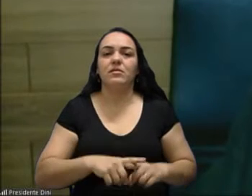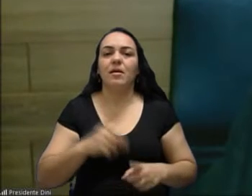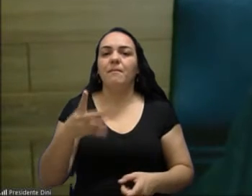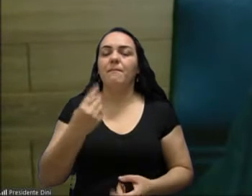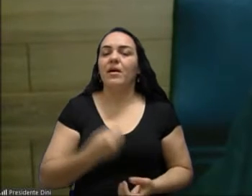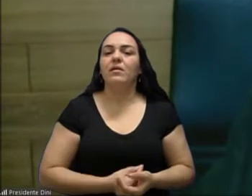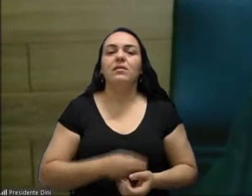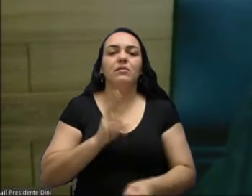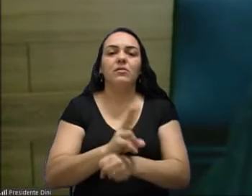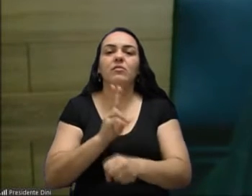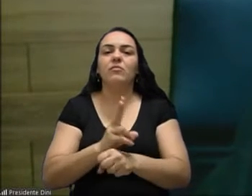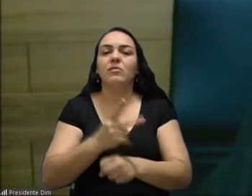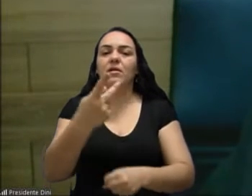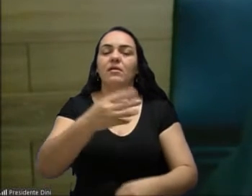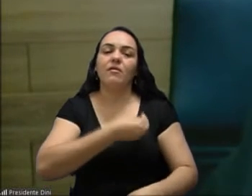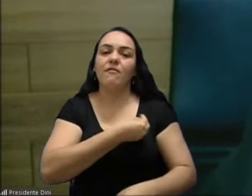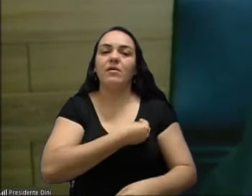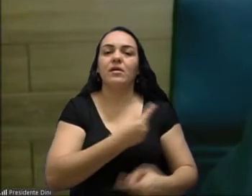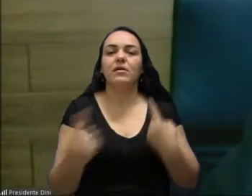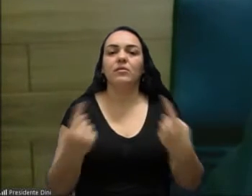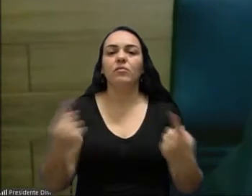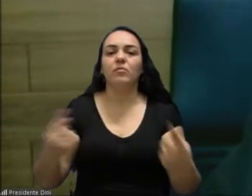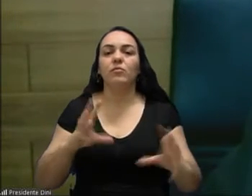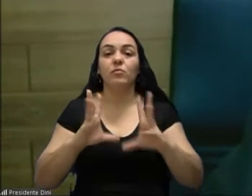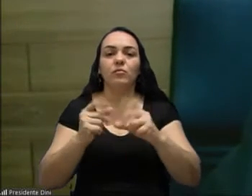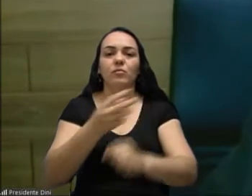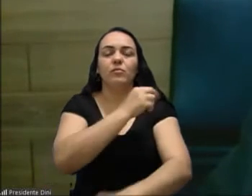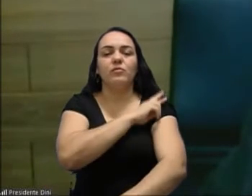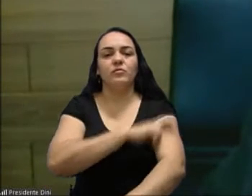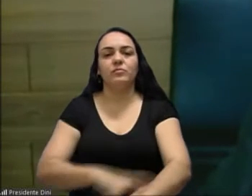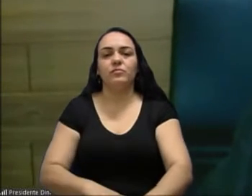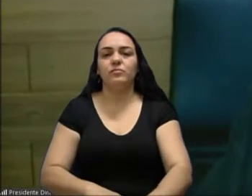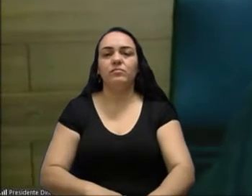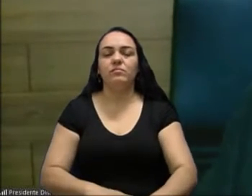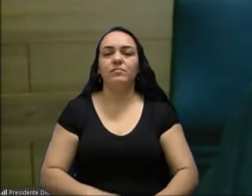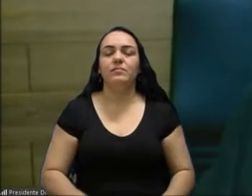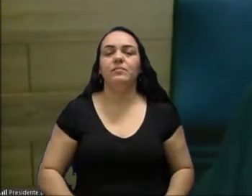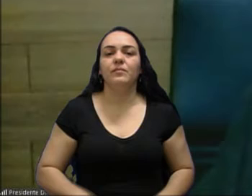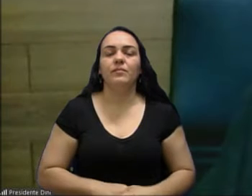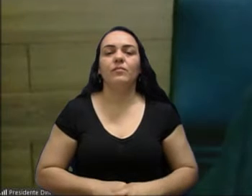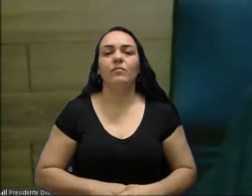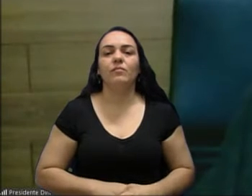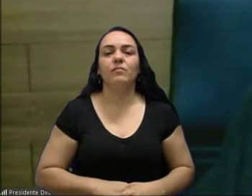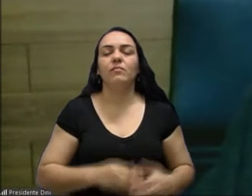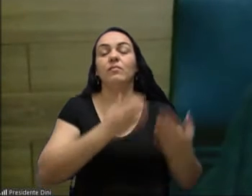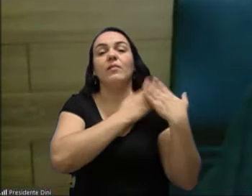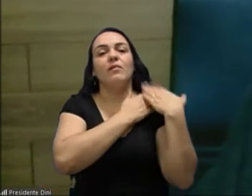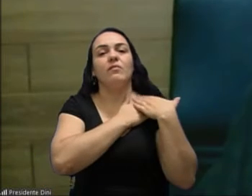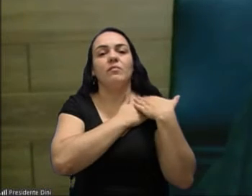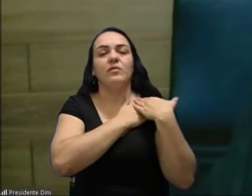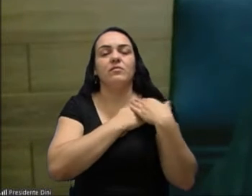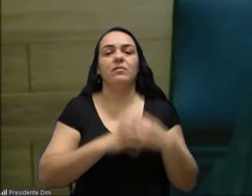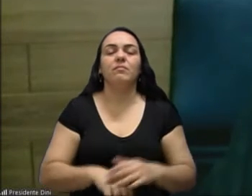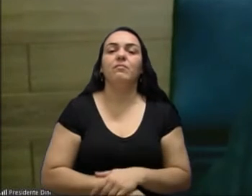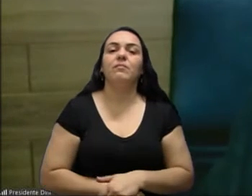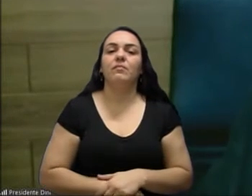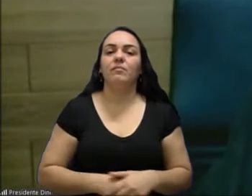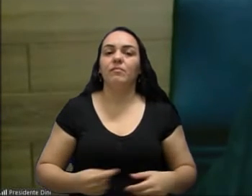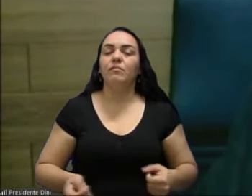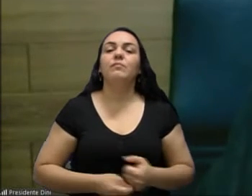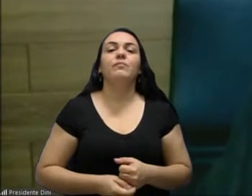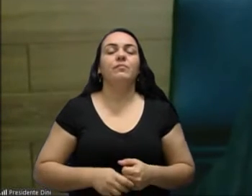colegas todo mundo é responsável os vereadores vereador ausente João Donizete L